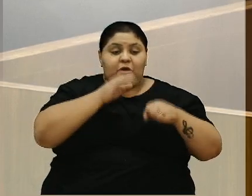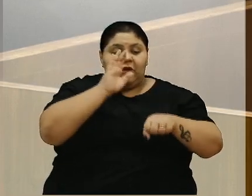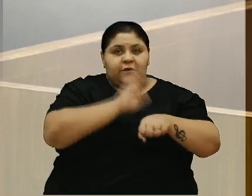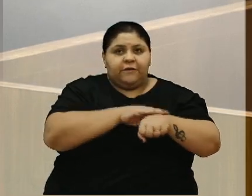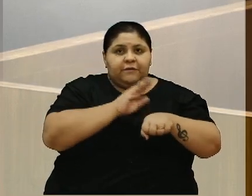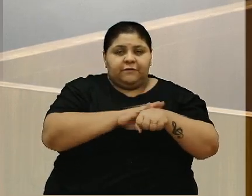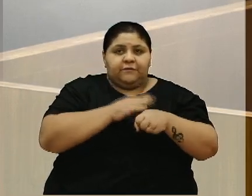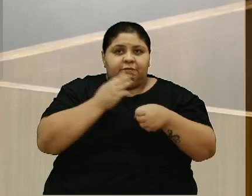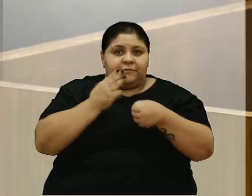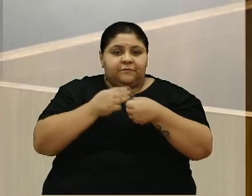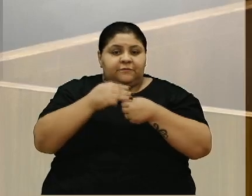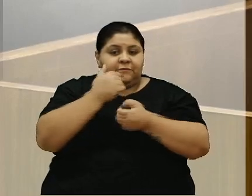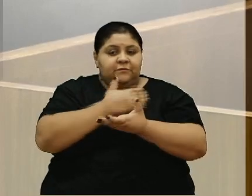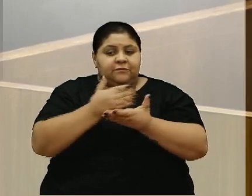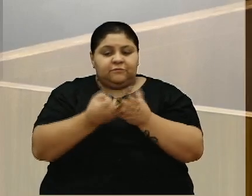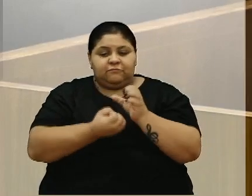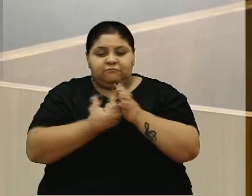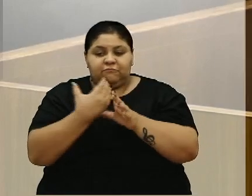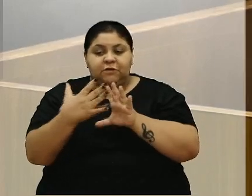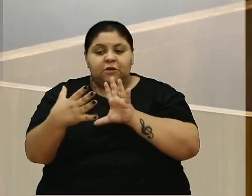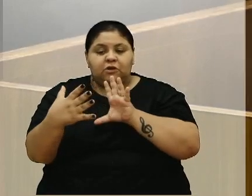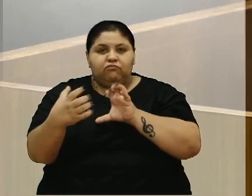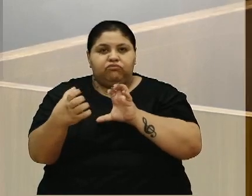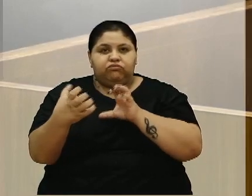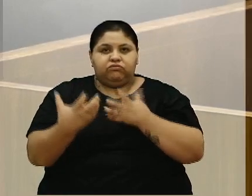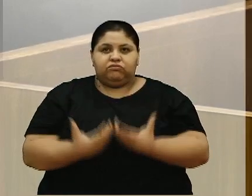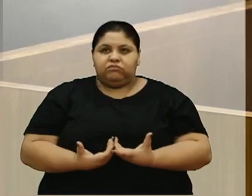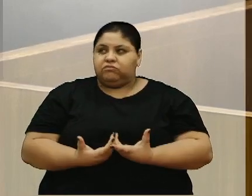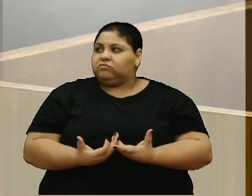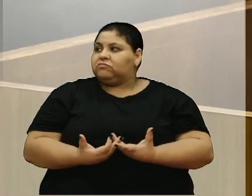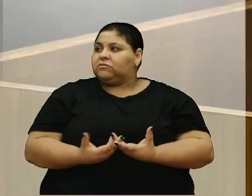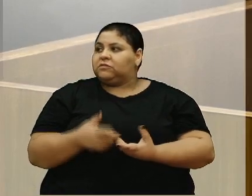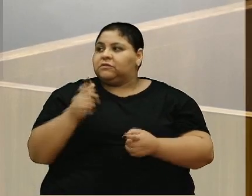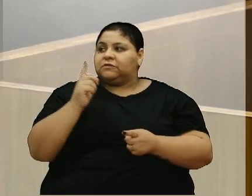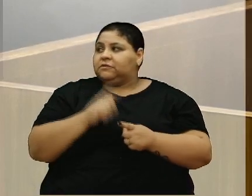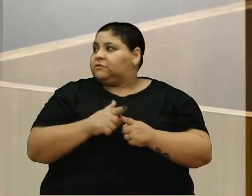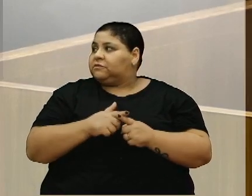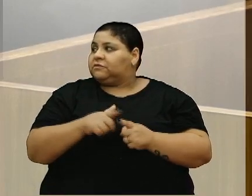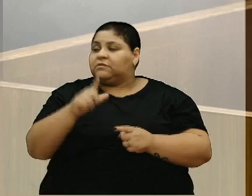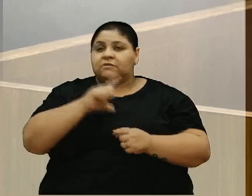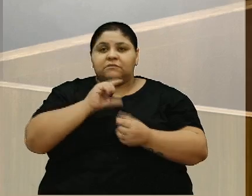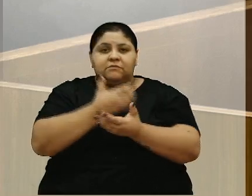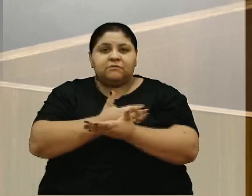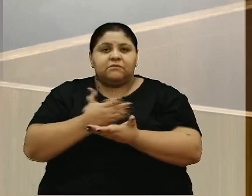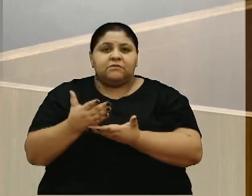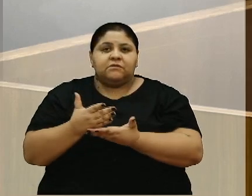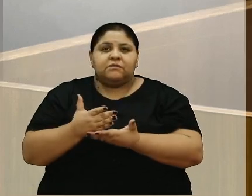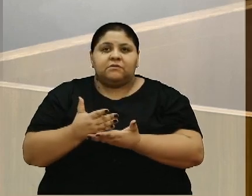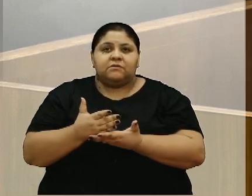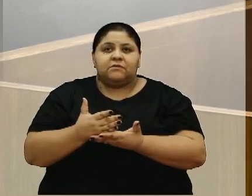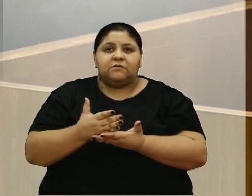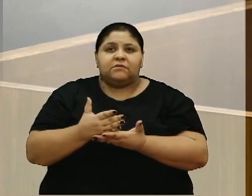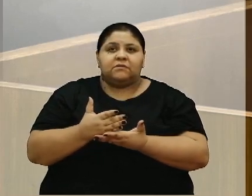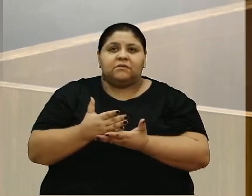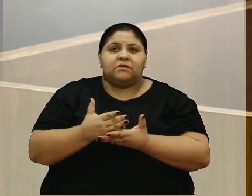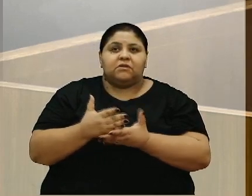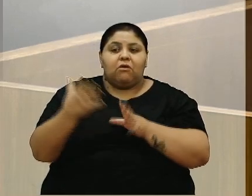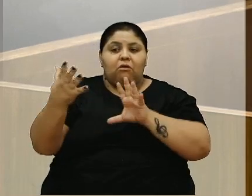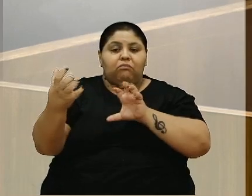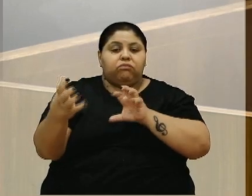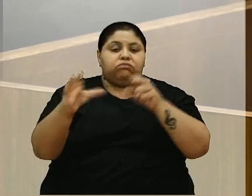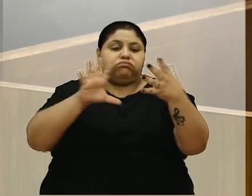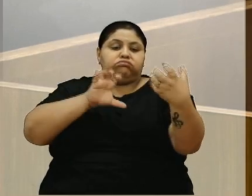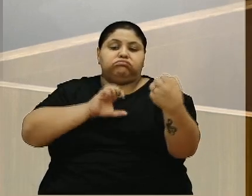esses municípios não comecem a criar esse cabo de guerra, porque daí a gente vai ter que começar, mas será que a gente coloca de qual lado da cidade um